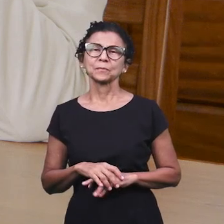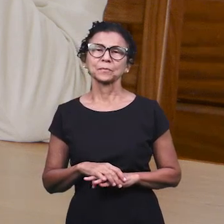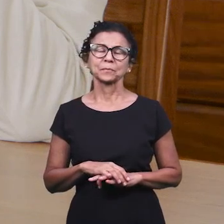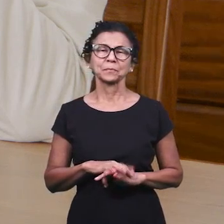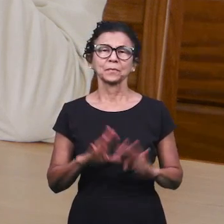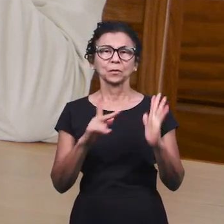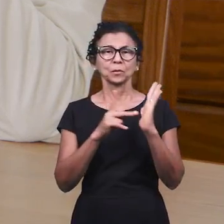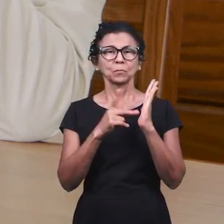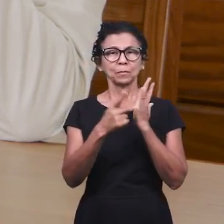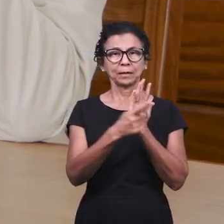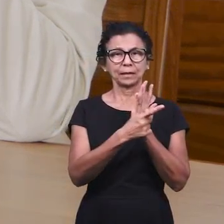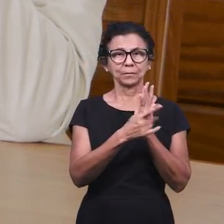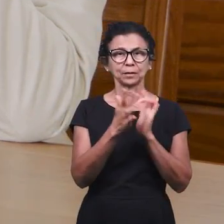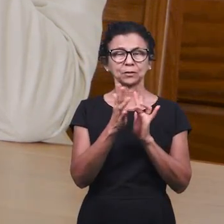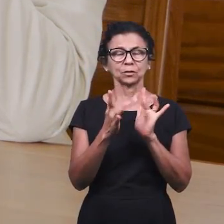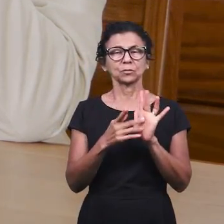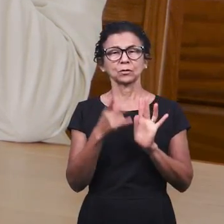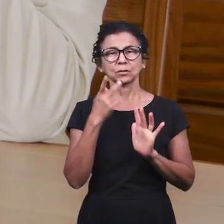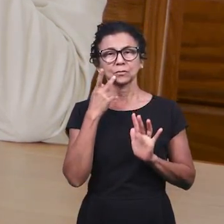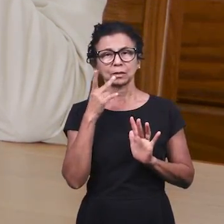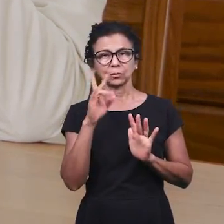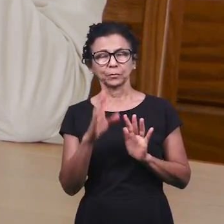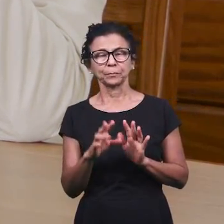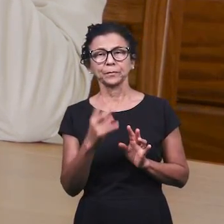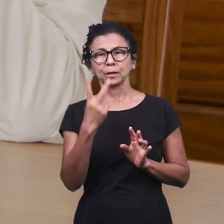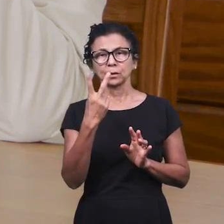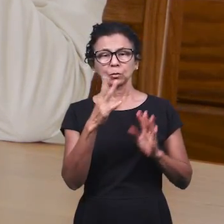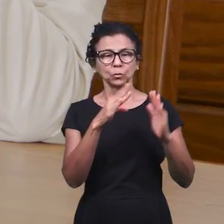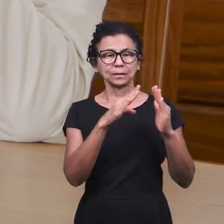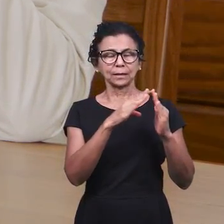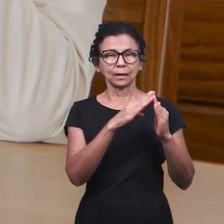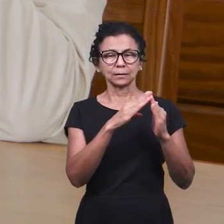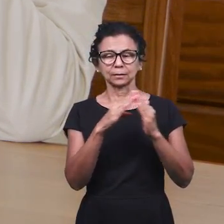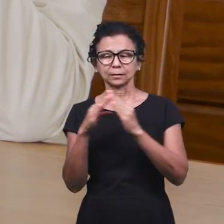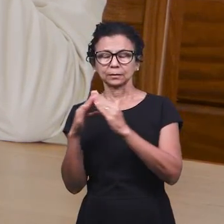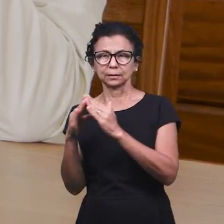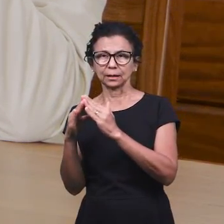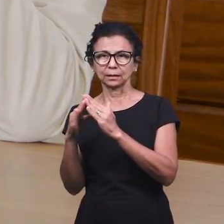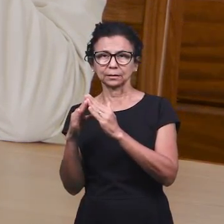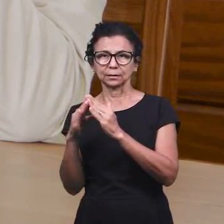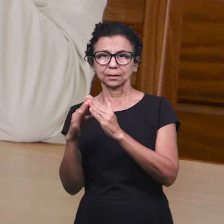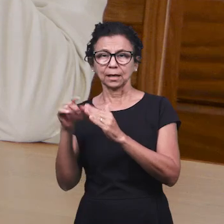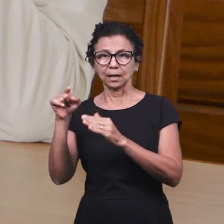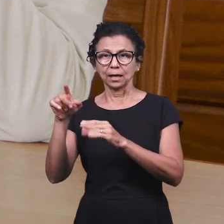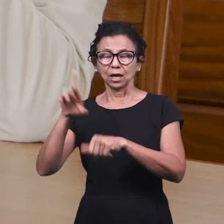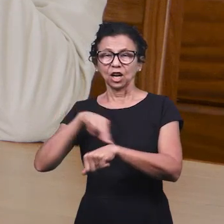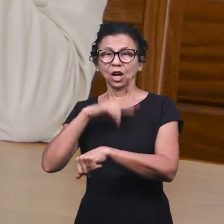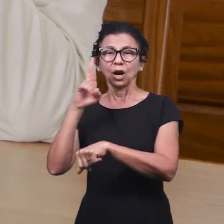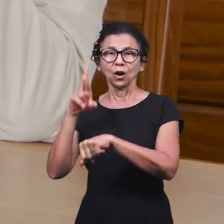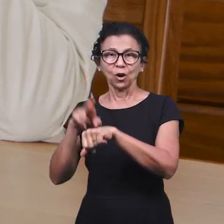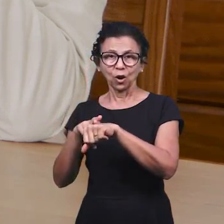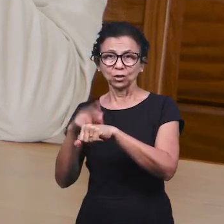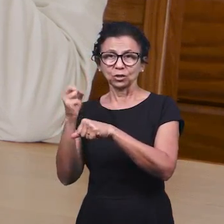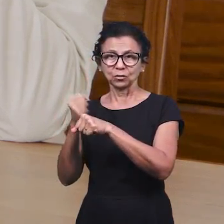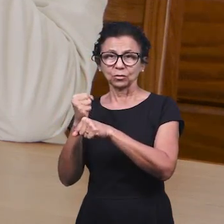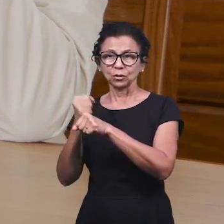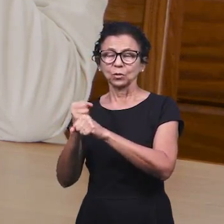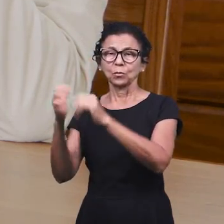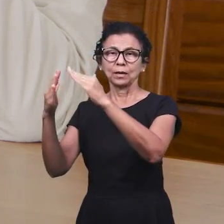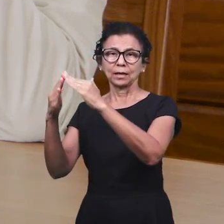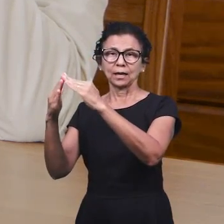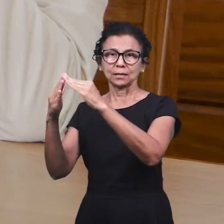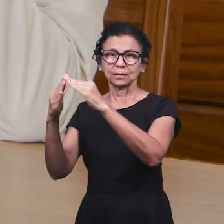da casa sobre a rocha e sobre a areia. O importante é que a sua casa está sobre a rocha, porque se quando vier um ataque, vem a enxurrada, vem a chuva,